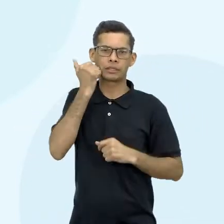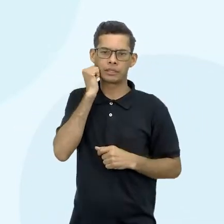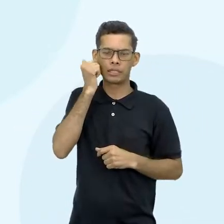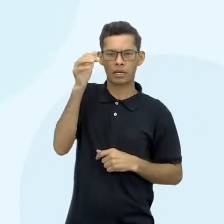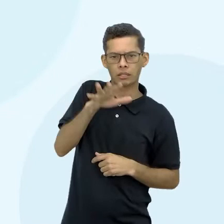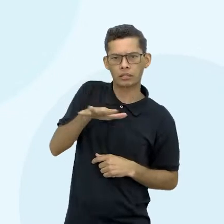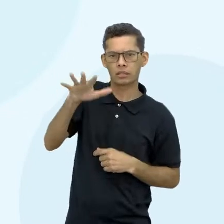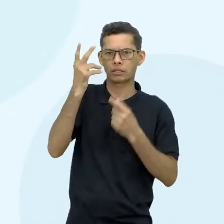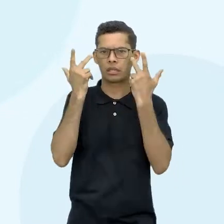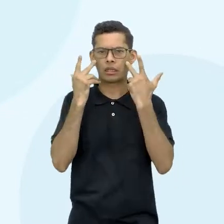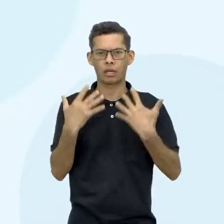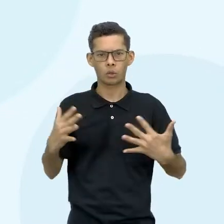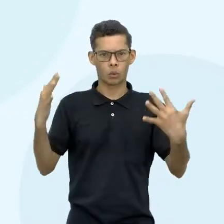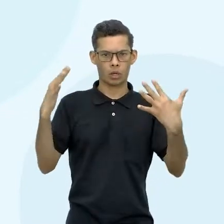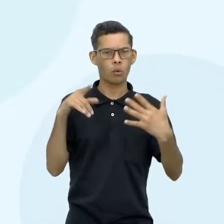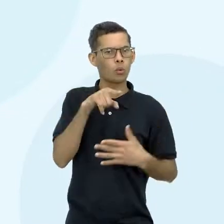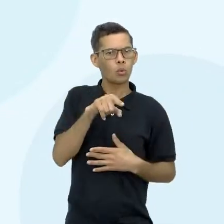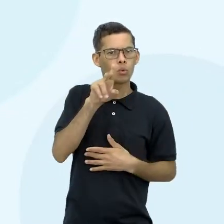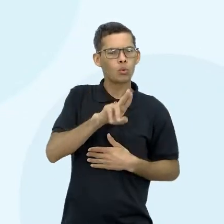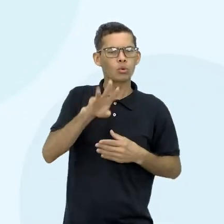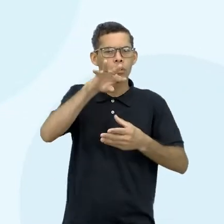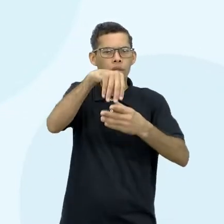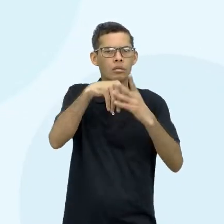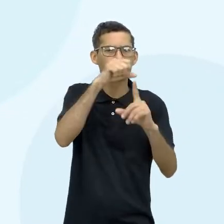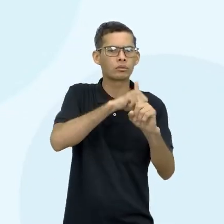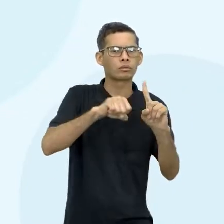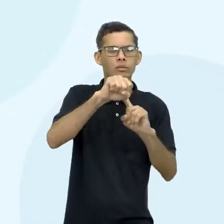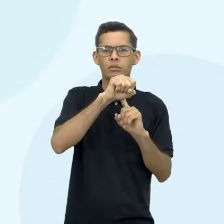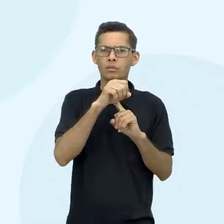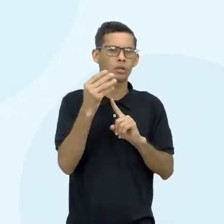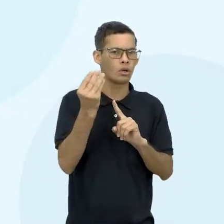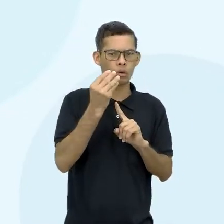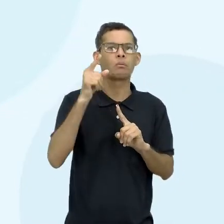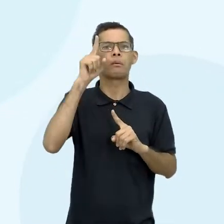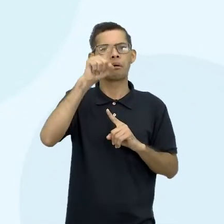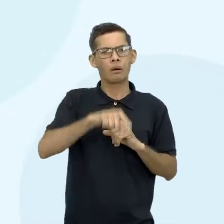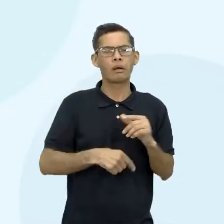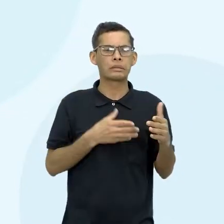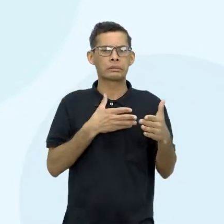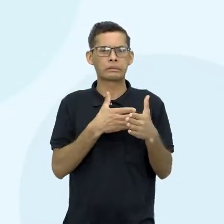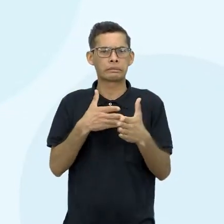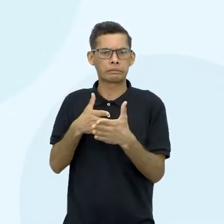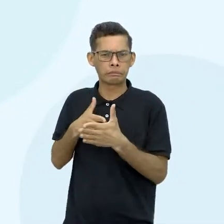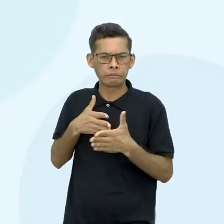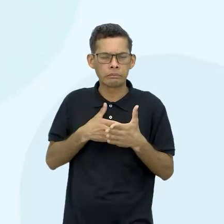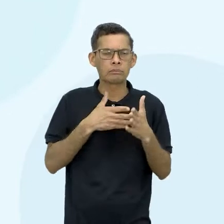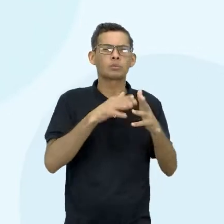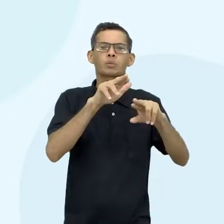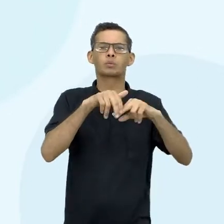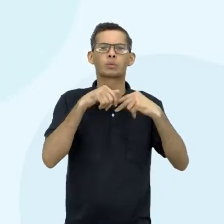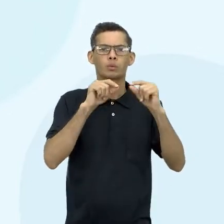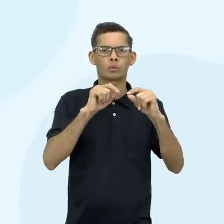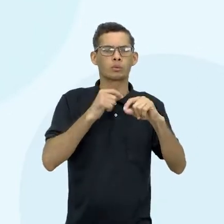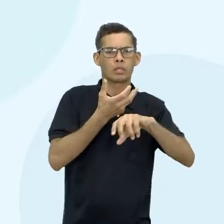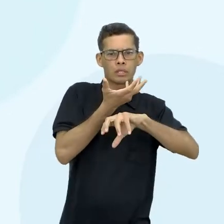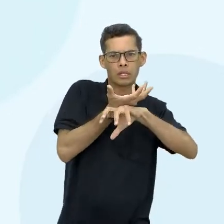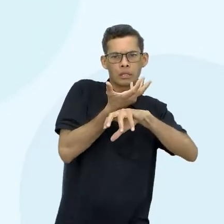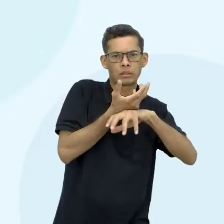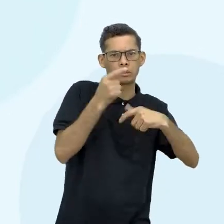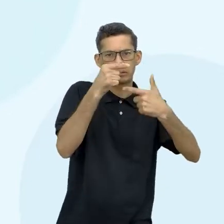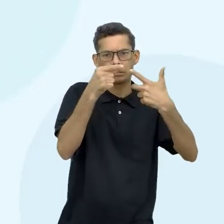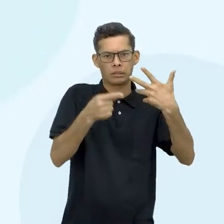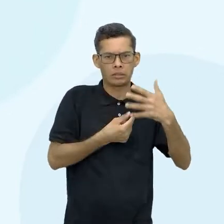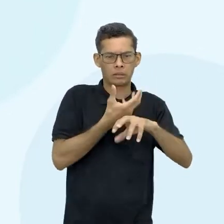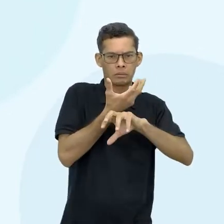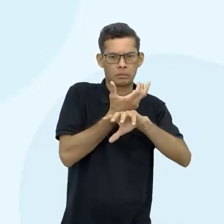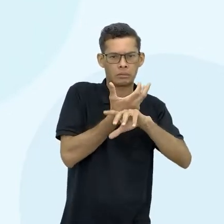naturais. Sua aplicação em sociologia é bastante limitada, uma vez que a disciplina não pode ou